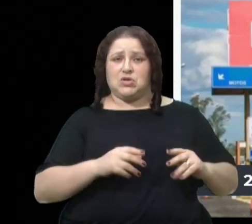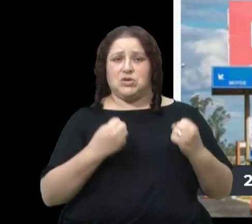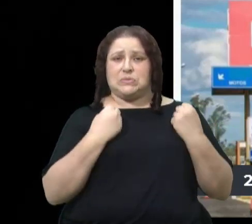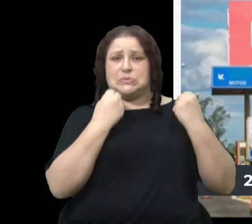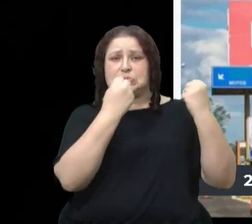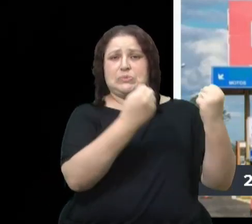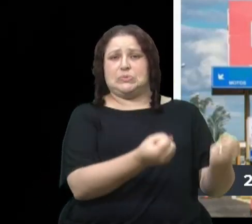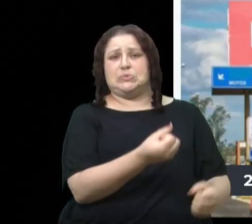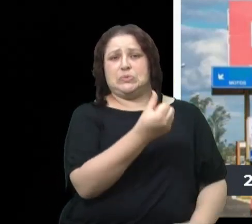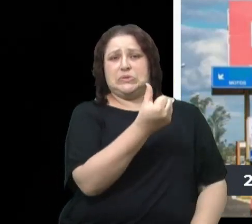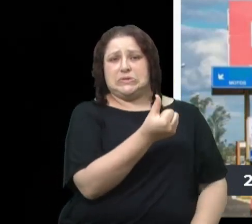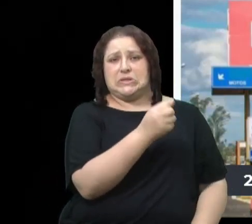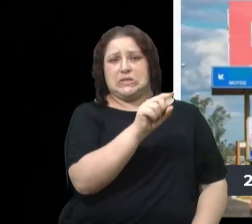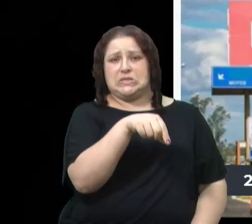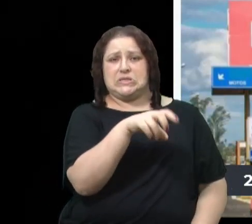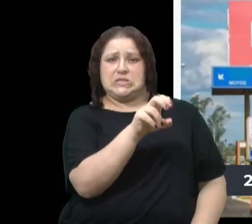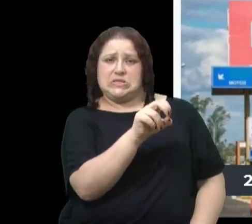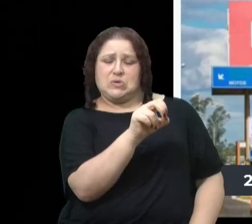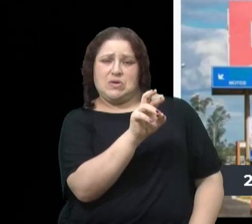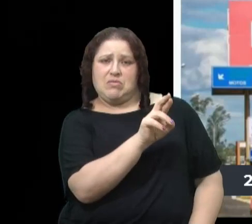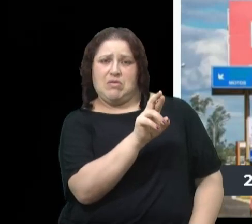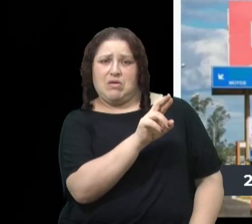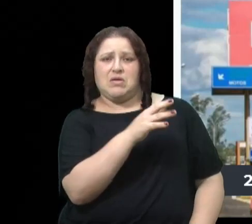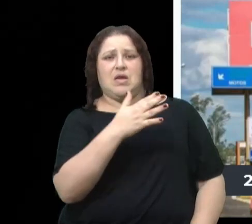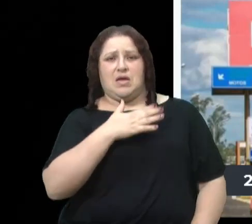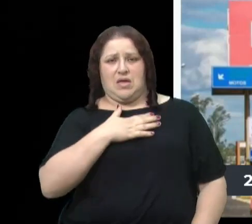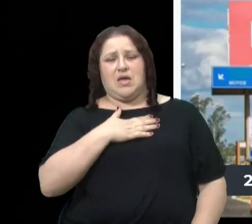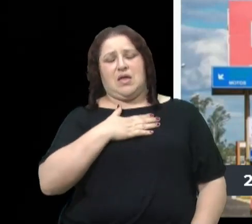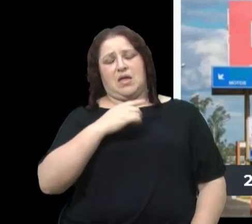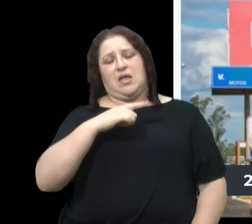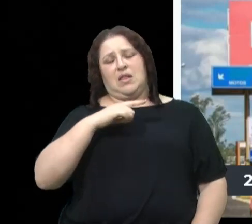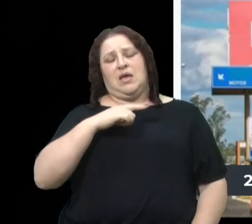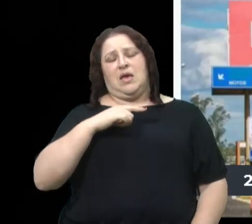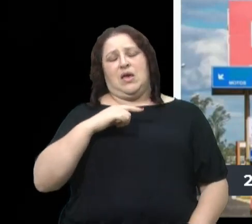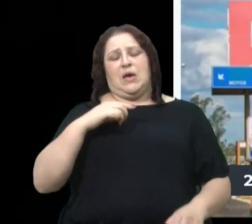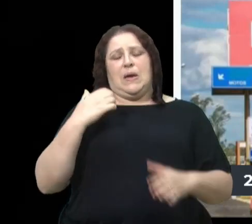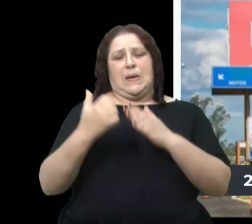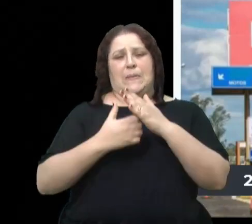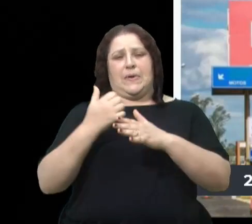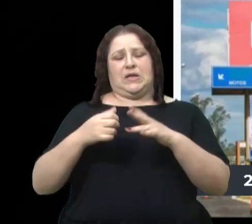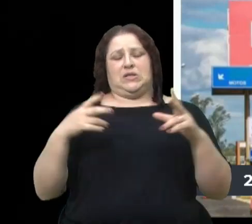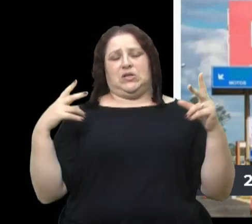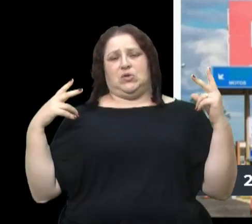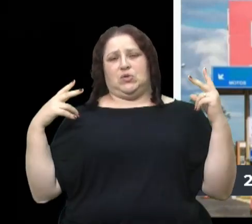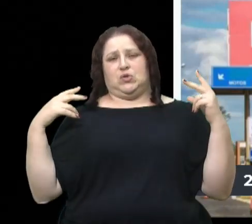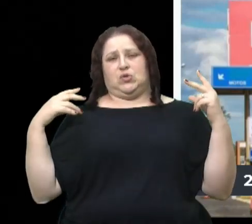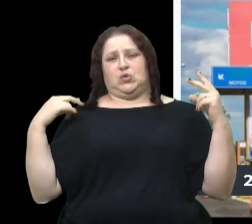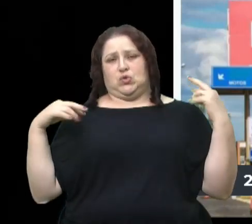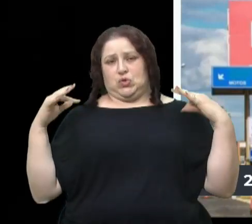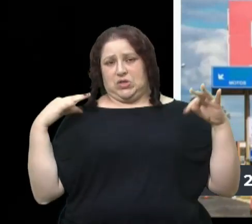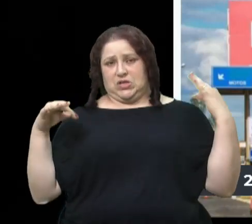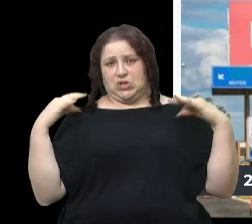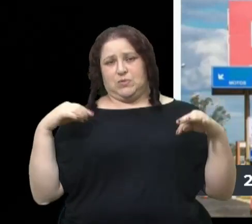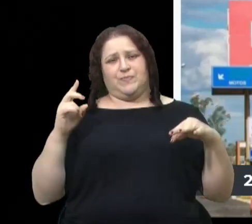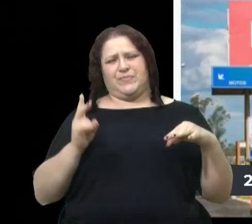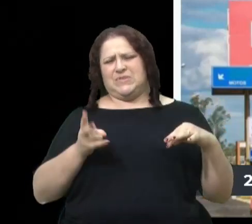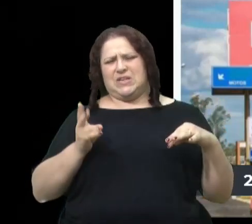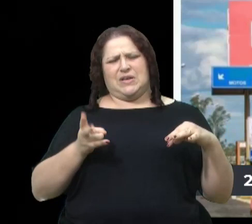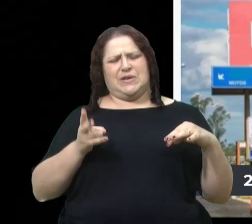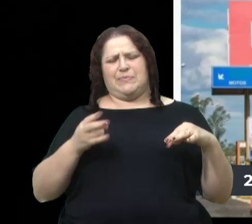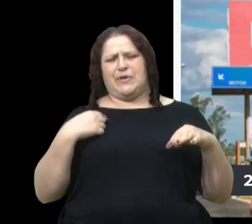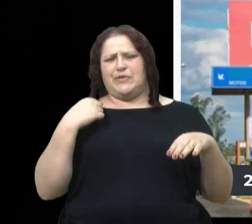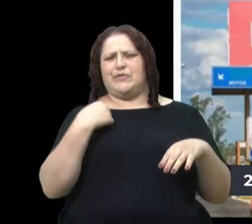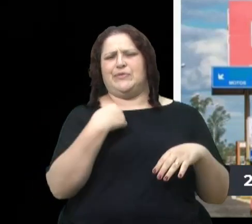que tenho a minha empresa de turismo, e a gente percorre essa estrada diariamente, a gente sabe, vereador Velocino,